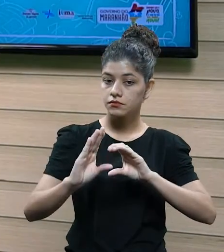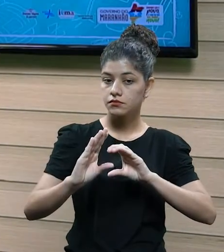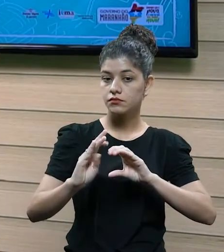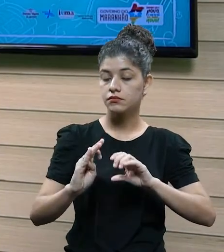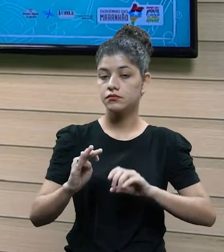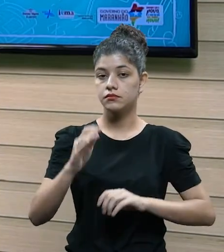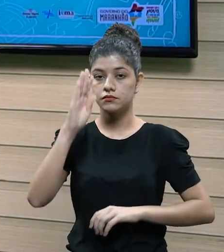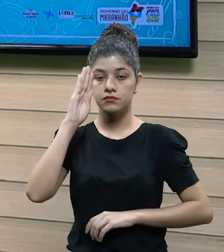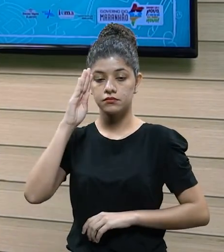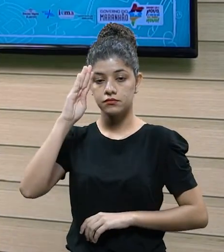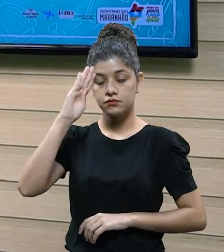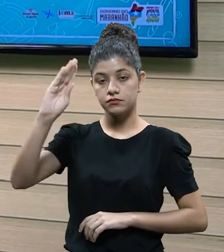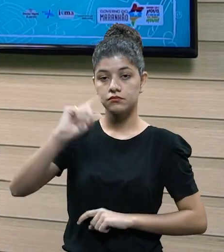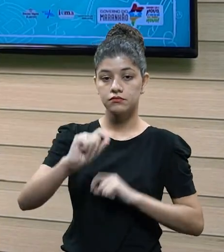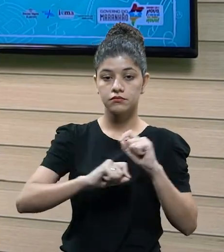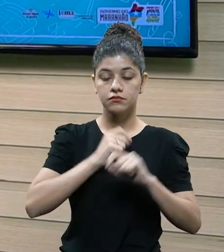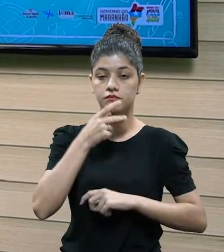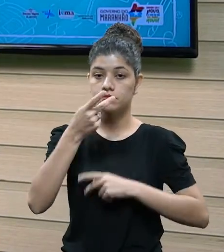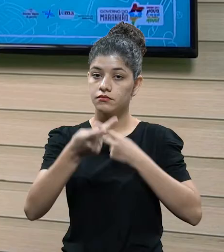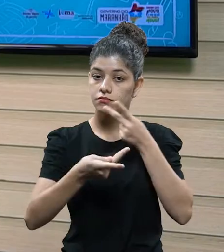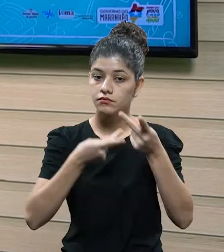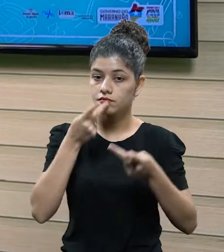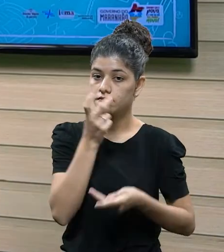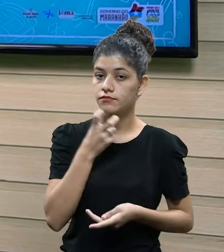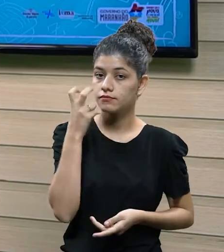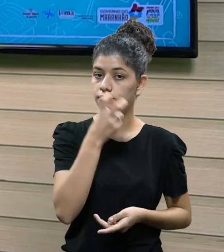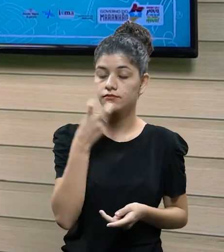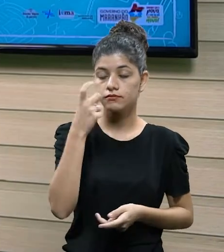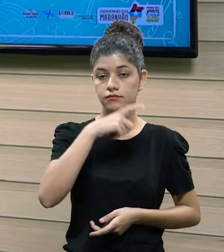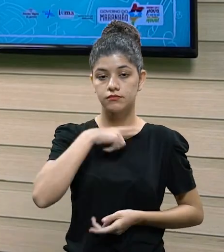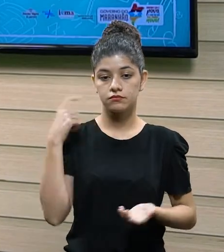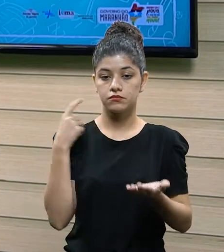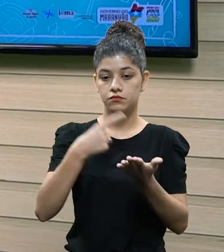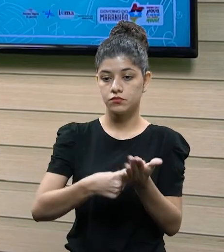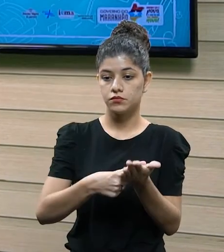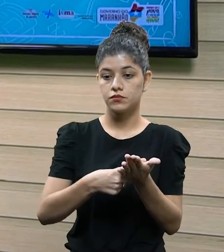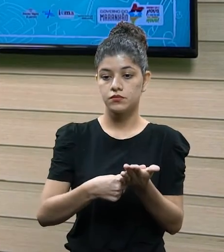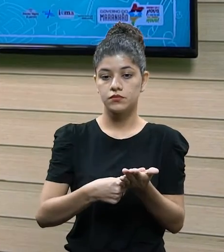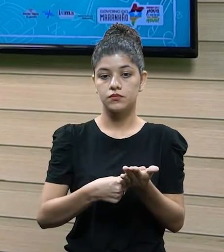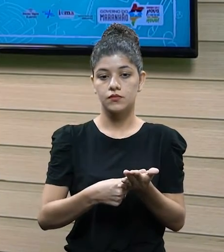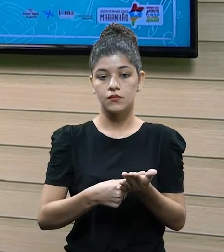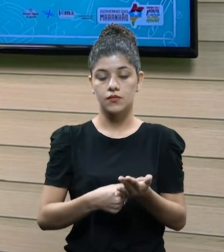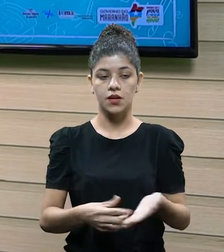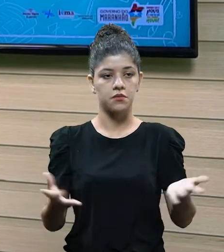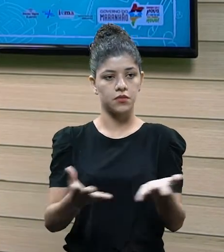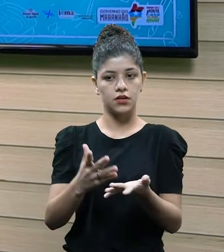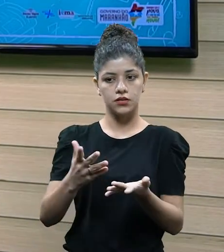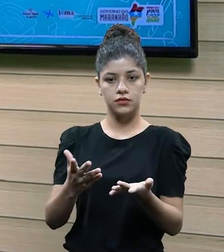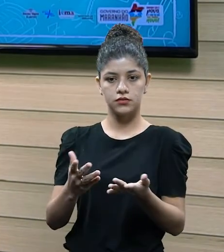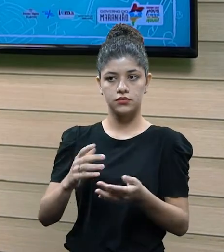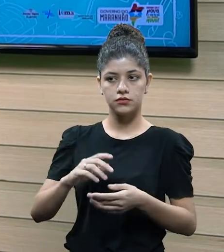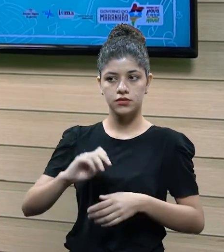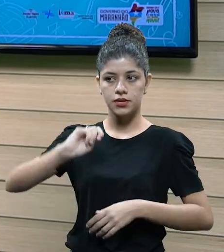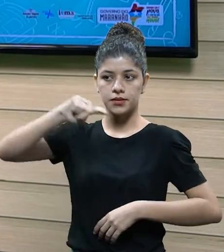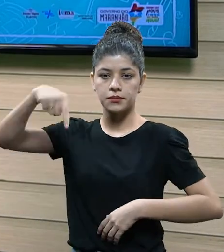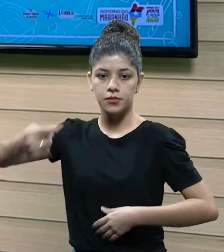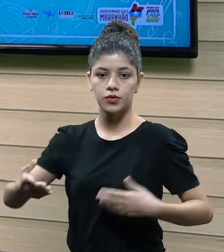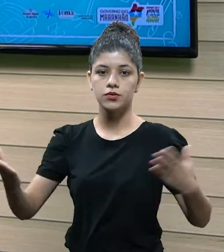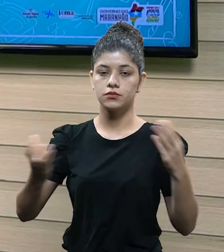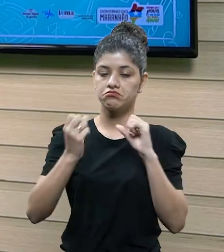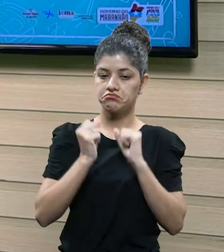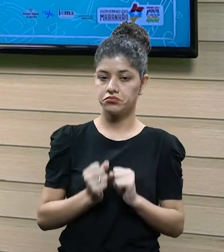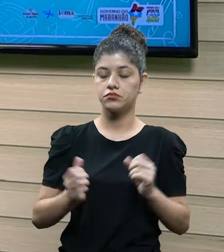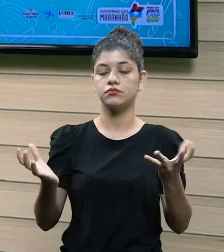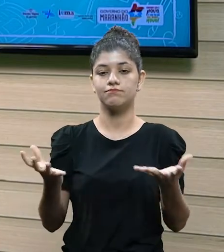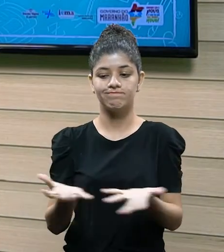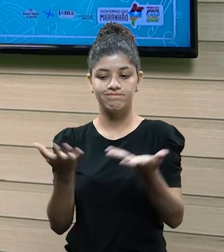capacidade da comunicação, principalmente a comunicação oral. Ele tem um comprometimento, ele não deixa para amanhã o que ele pode fazer hoje,